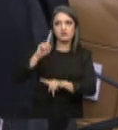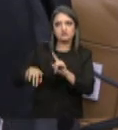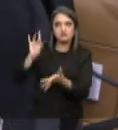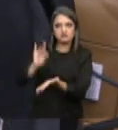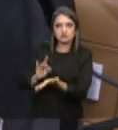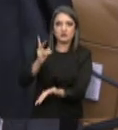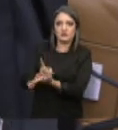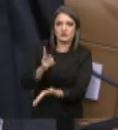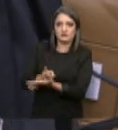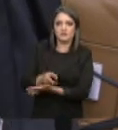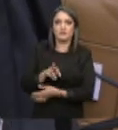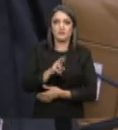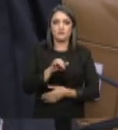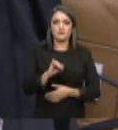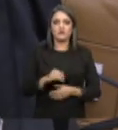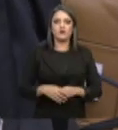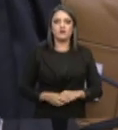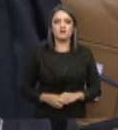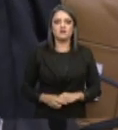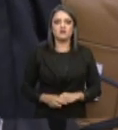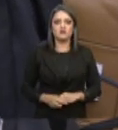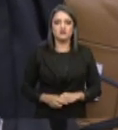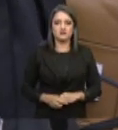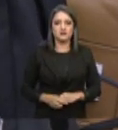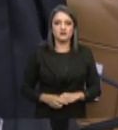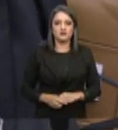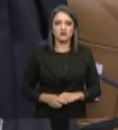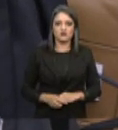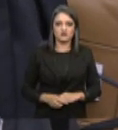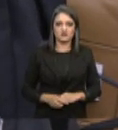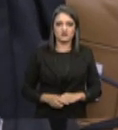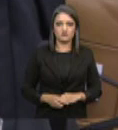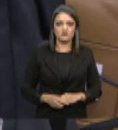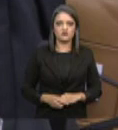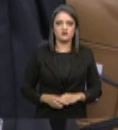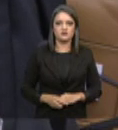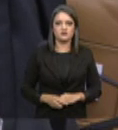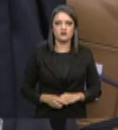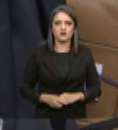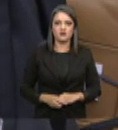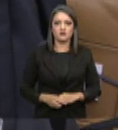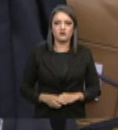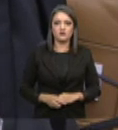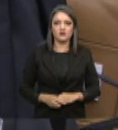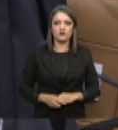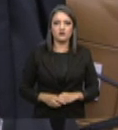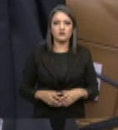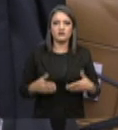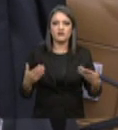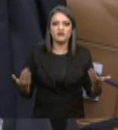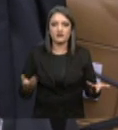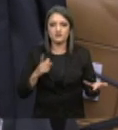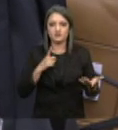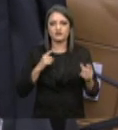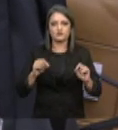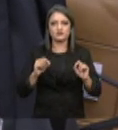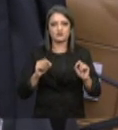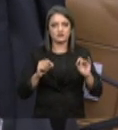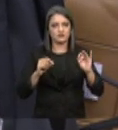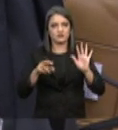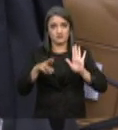disse ruim a regra da Igualdade não consiste se não em Kinho